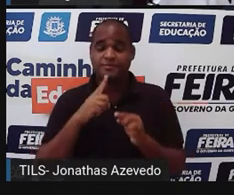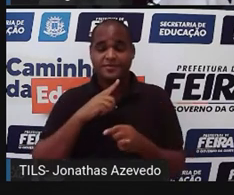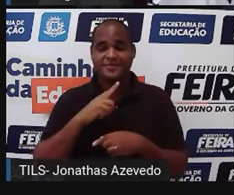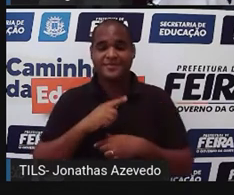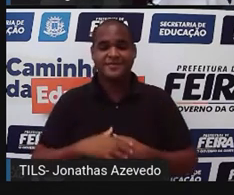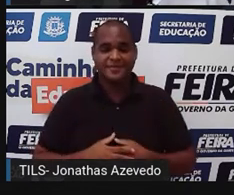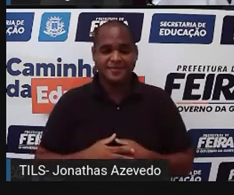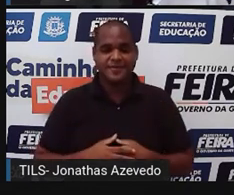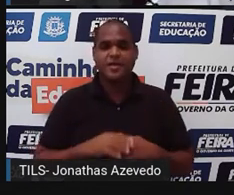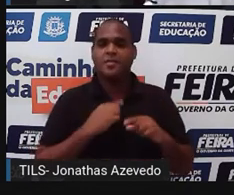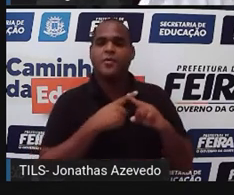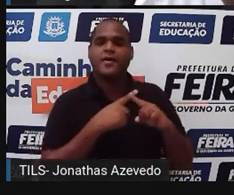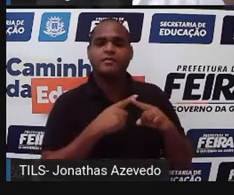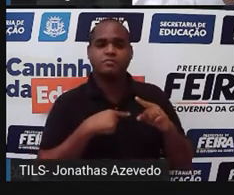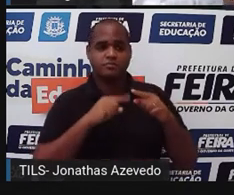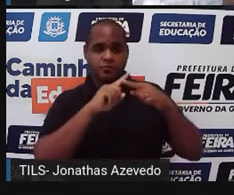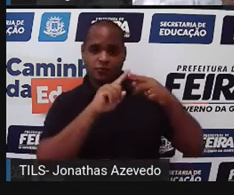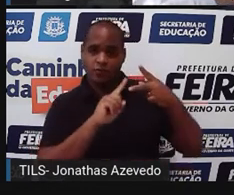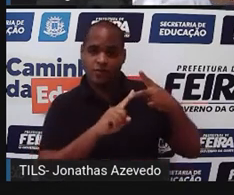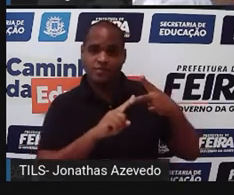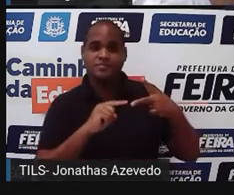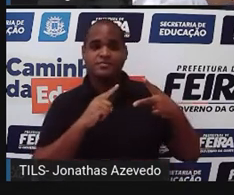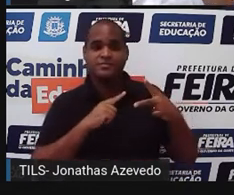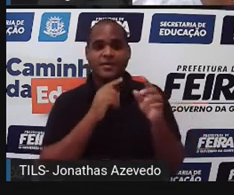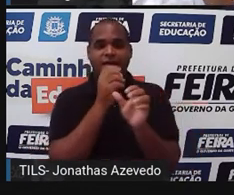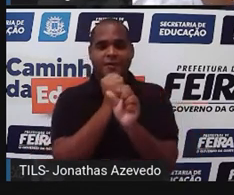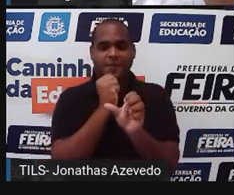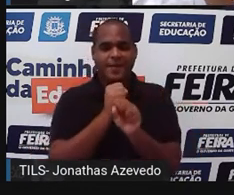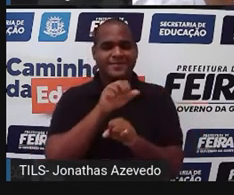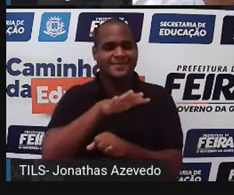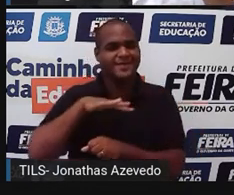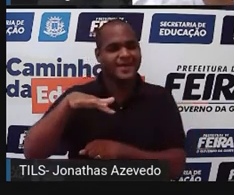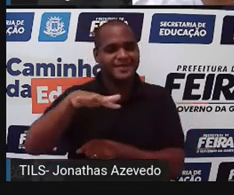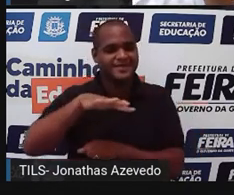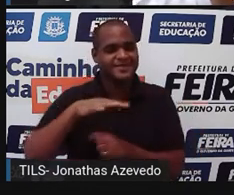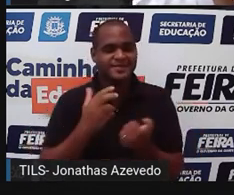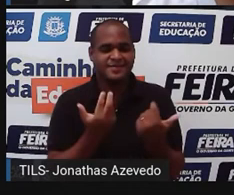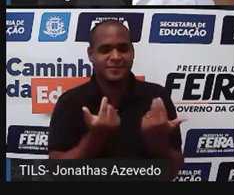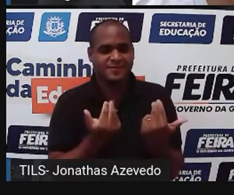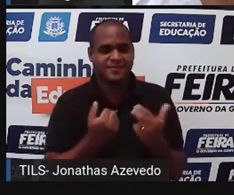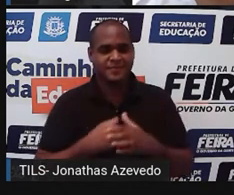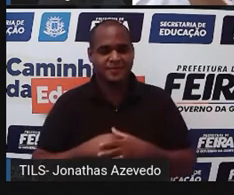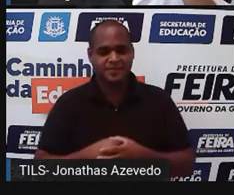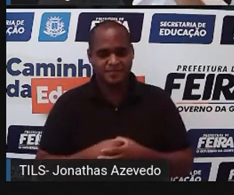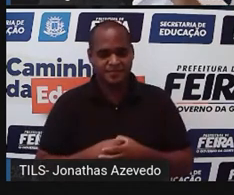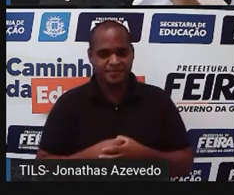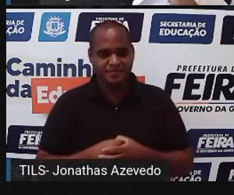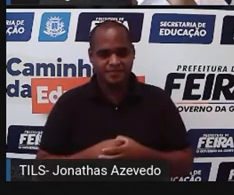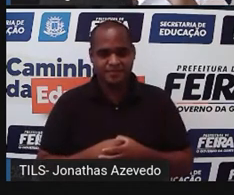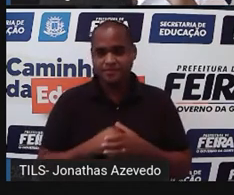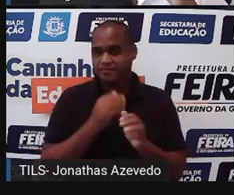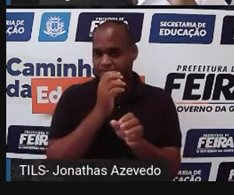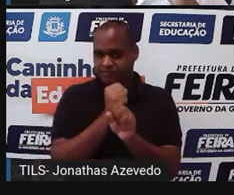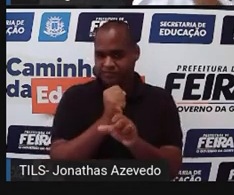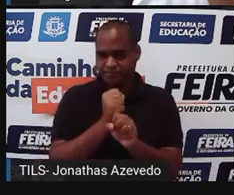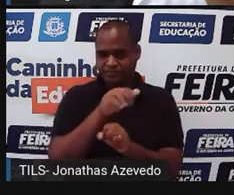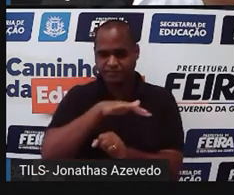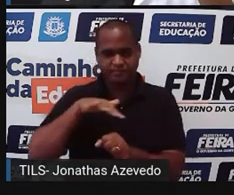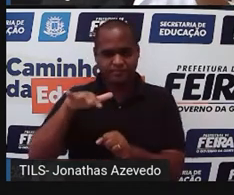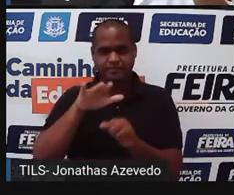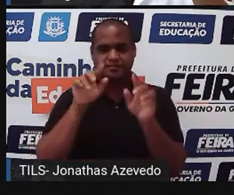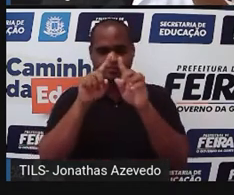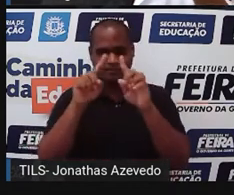porque são dois triângulos com a mesma área e esses dois triângulos forma a área do retângulo